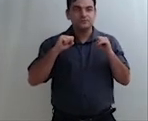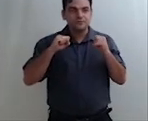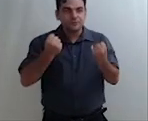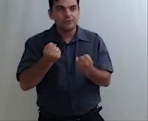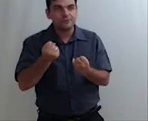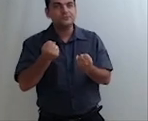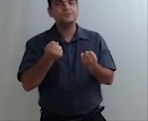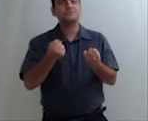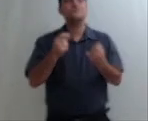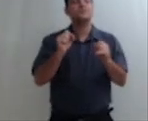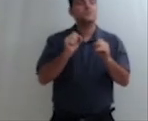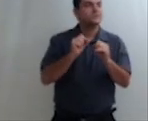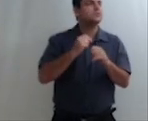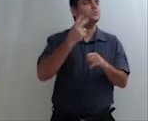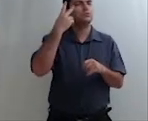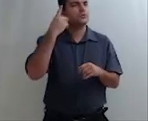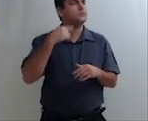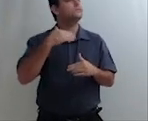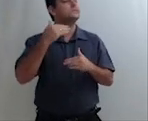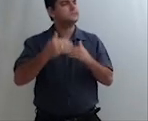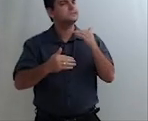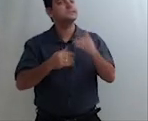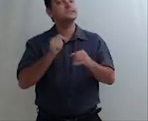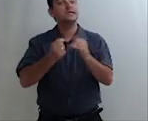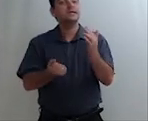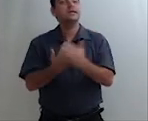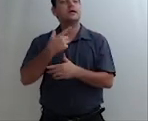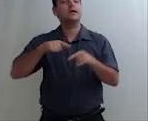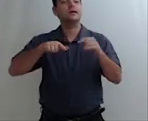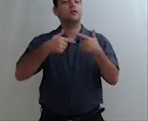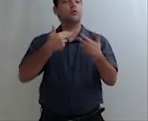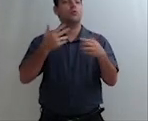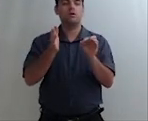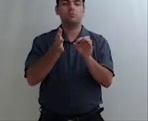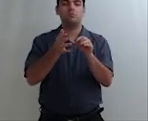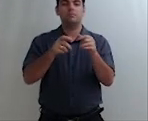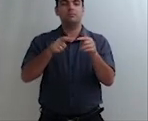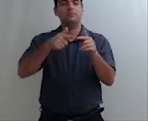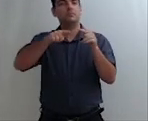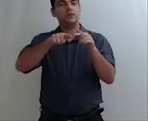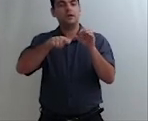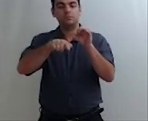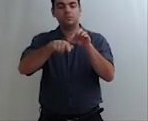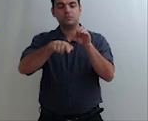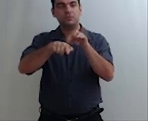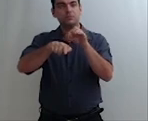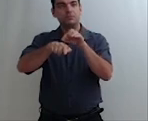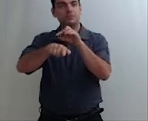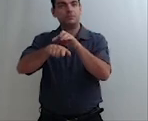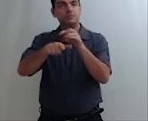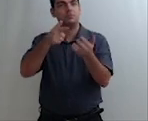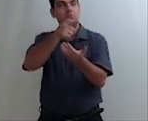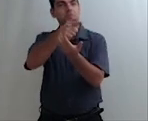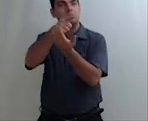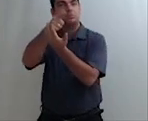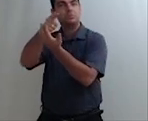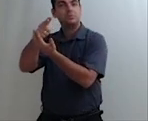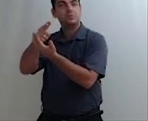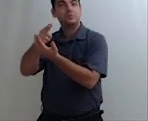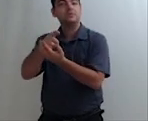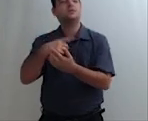atividade habitual de produção ilegal de munições evidenciado assim o risco concreto da integridade física da